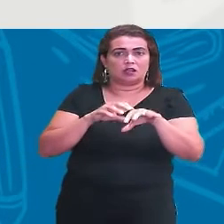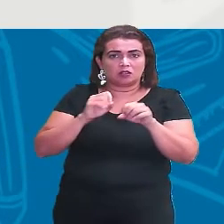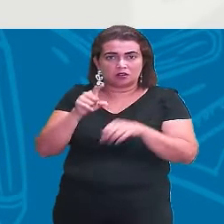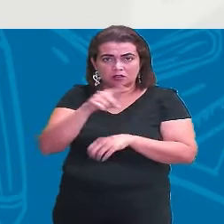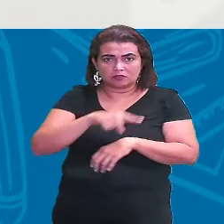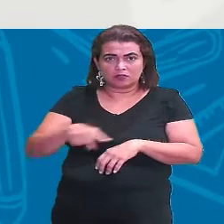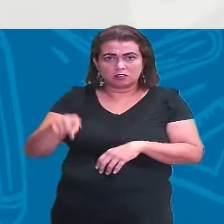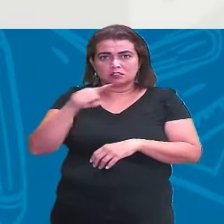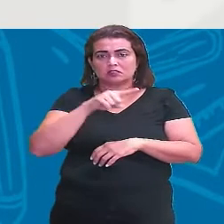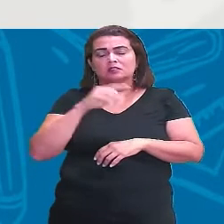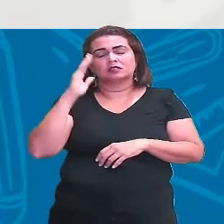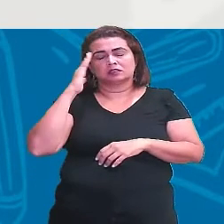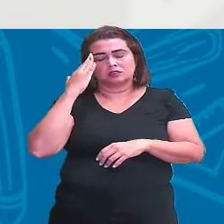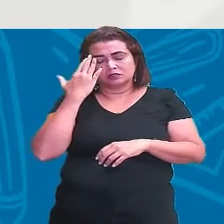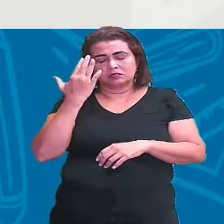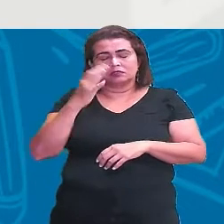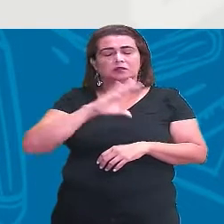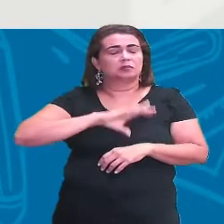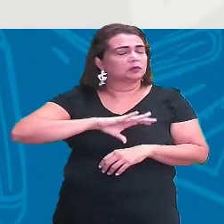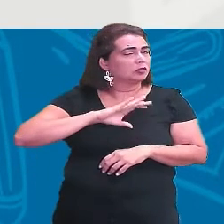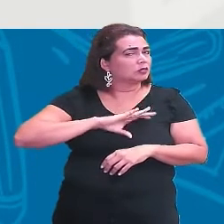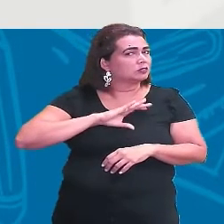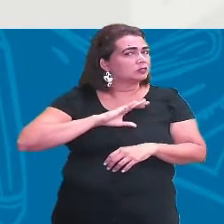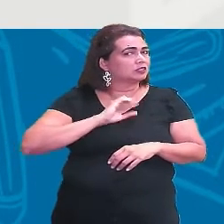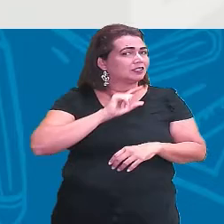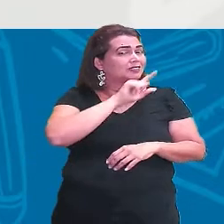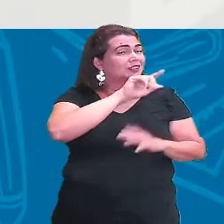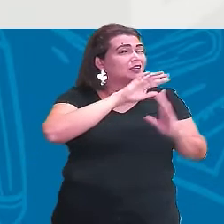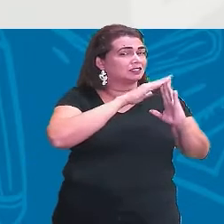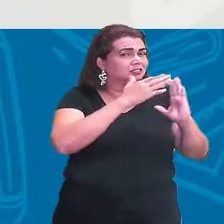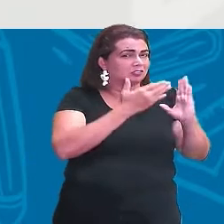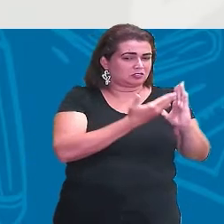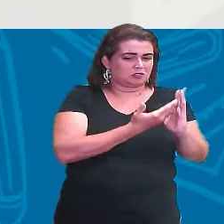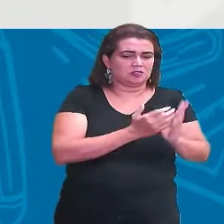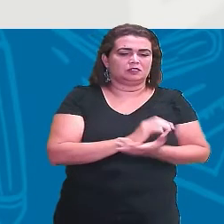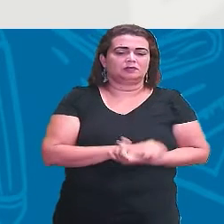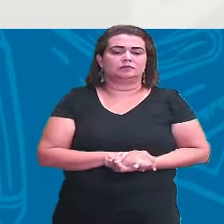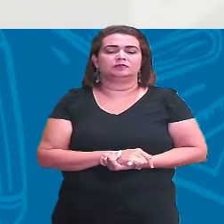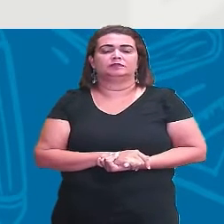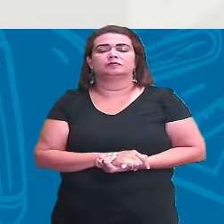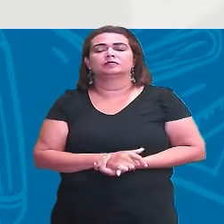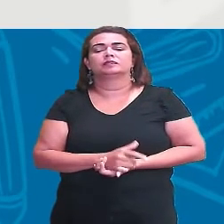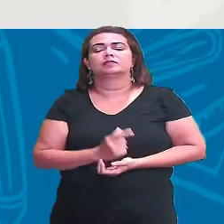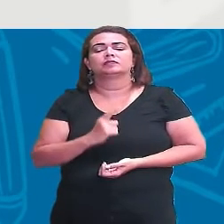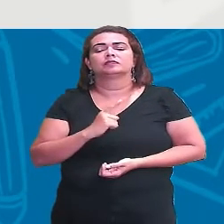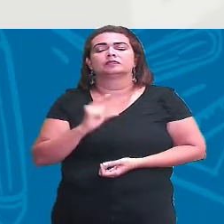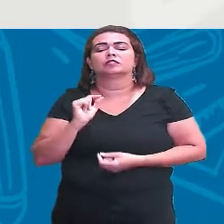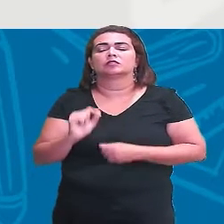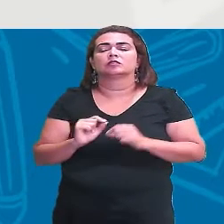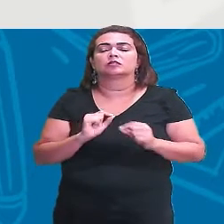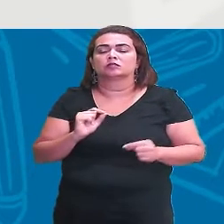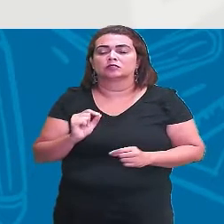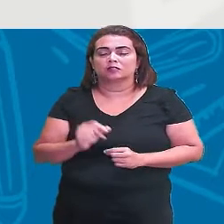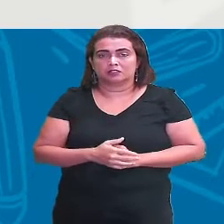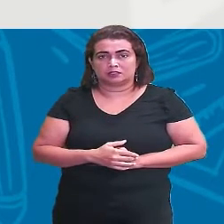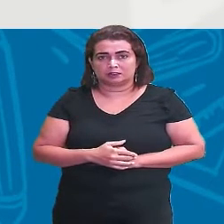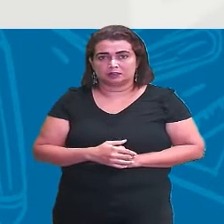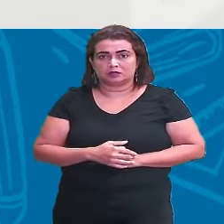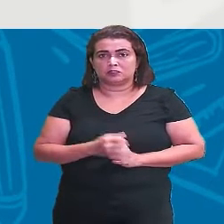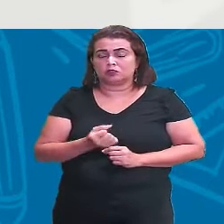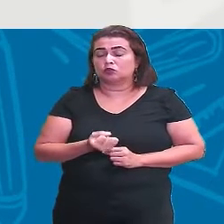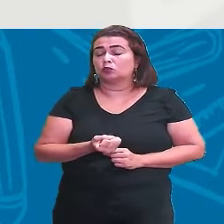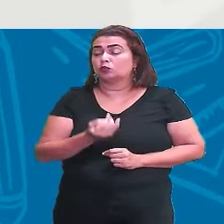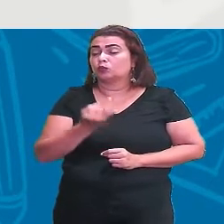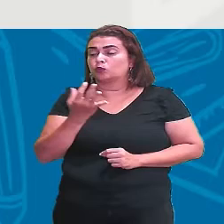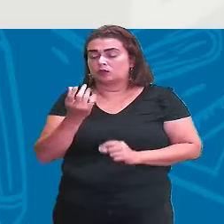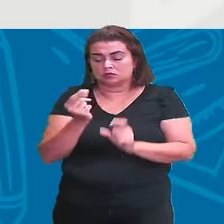ajudar aí nas suas aulas de português na sala de aula. Então, vamos lá. A classificação quanto ao